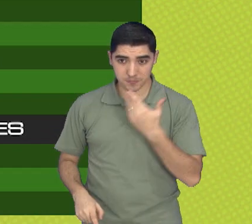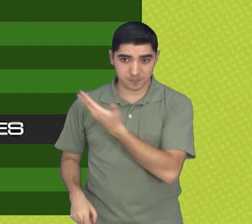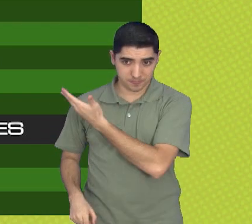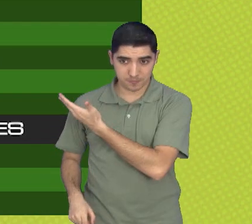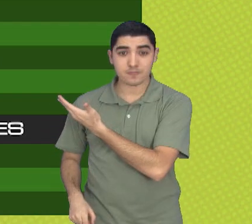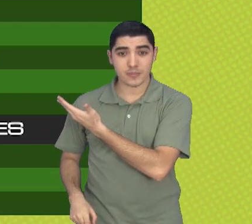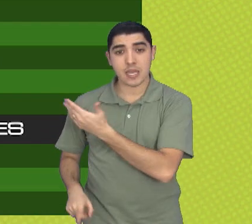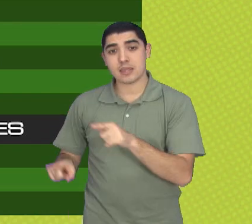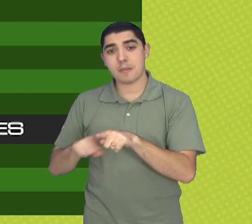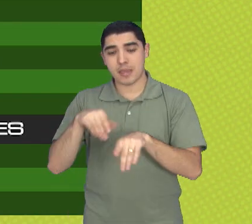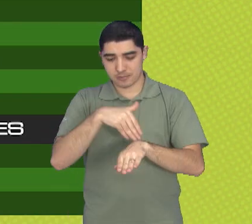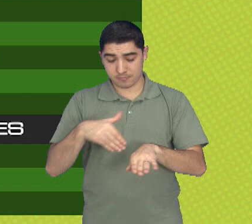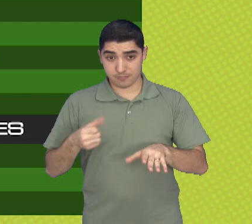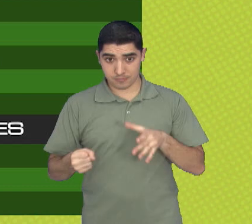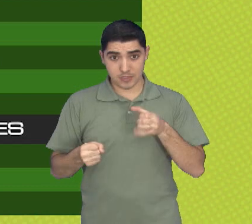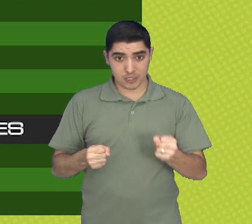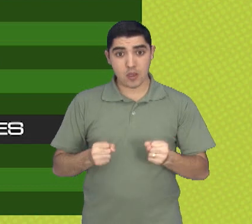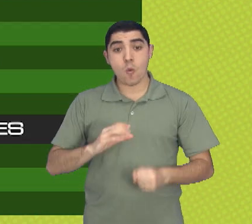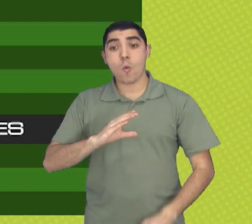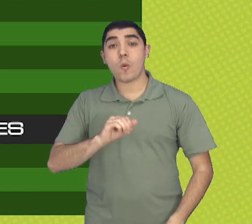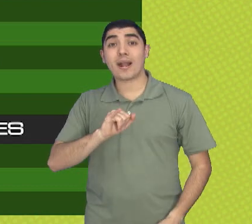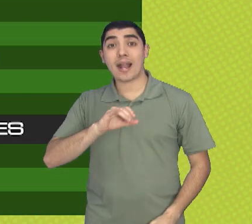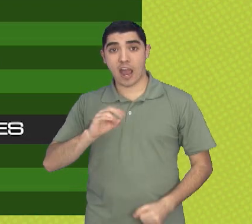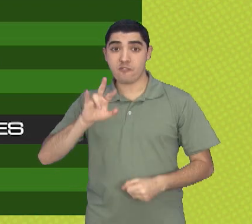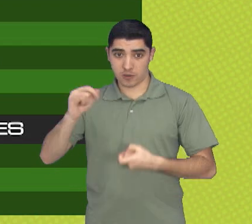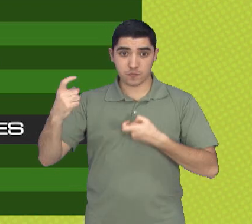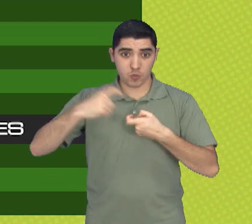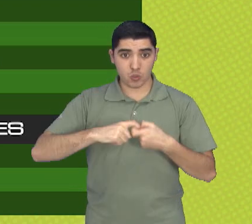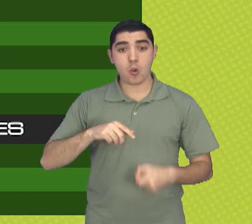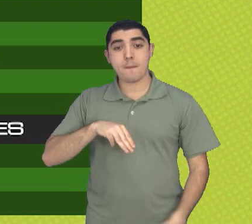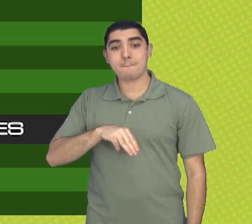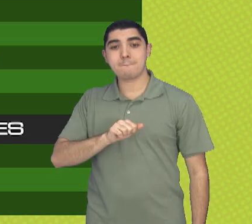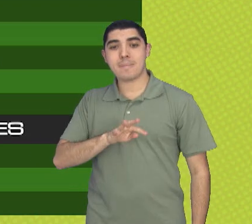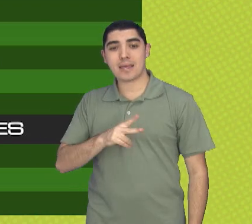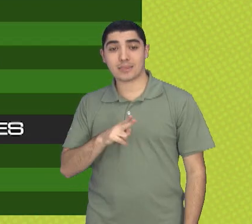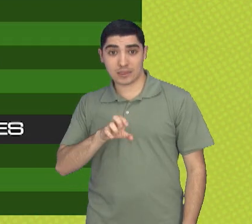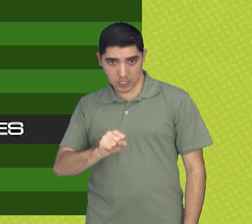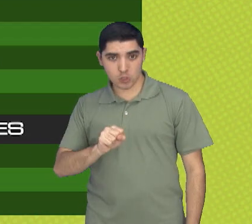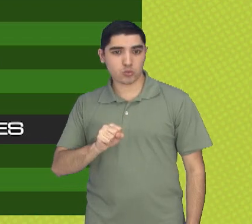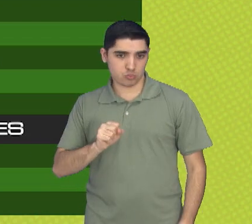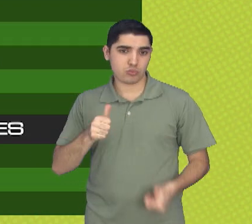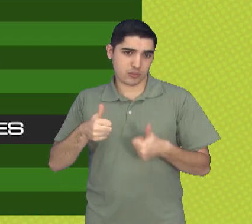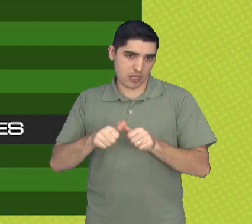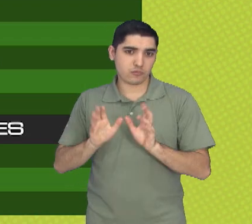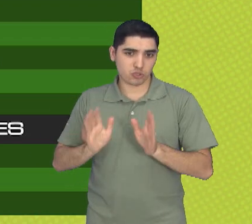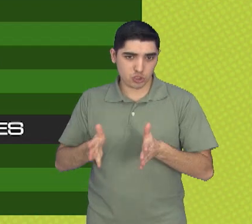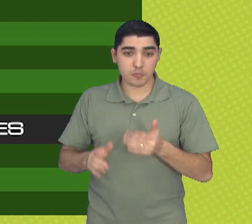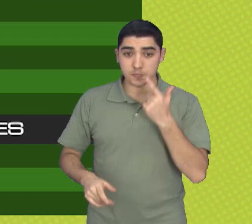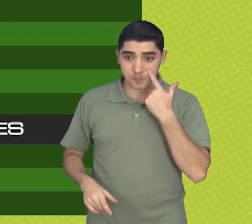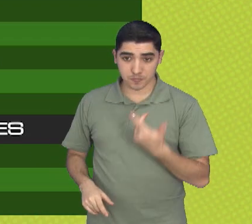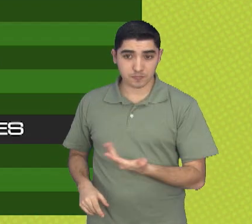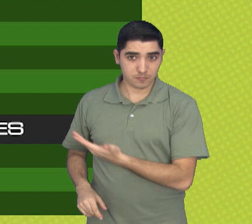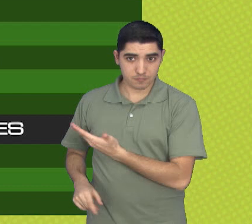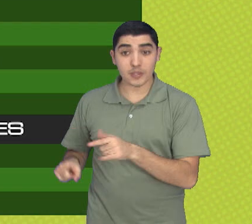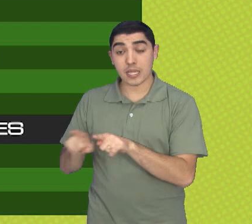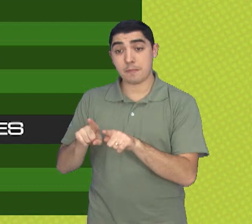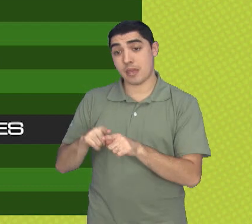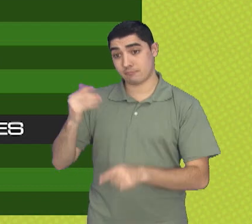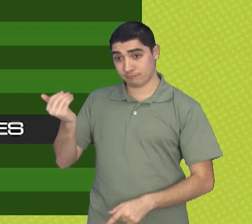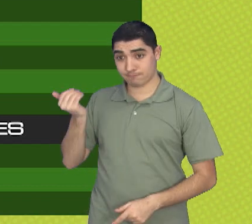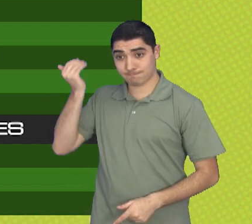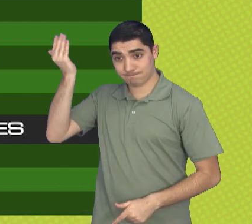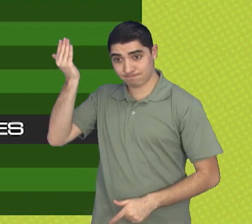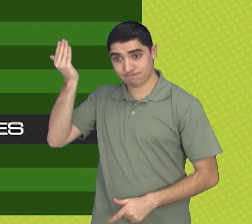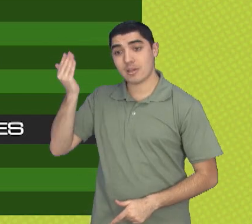os zagueiros, o Caio César tá no Paraná e promete voltar, o Matheus Abreu, o Léo Gobo, o Jean Peter e o Lucas Cesani, os volantes, Pedro Favela e